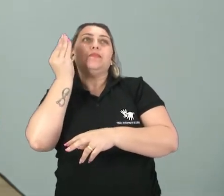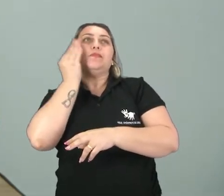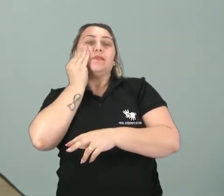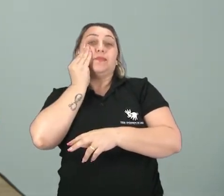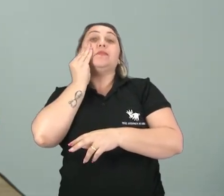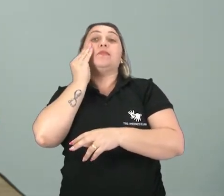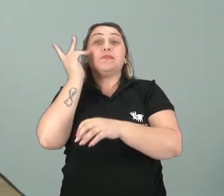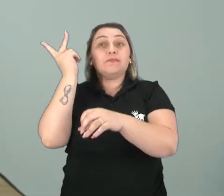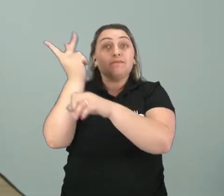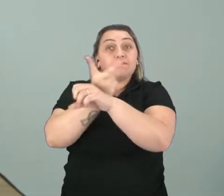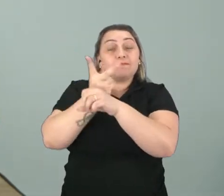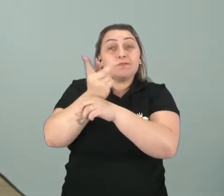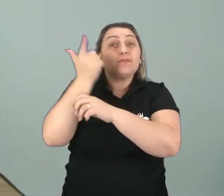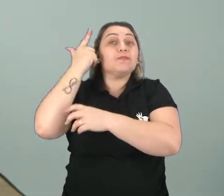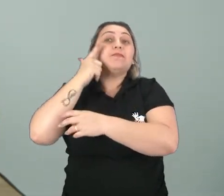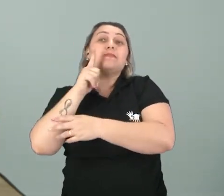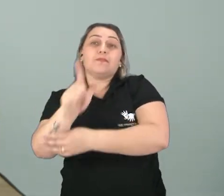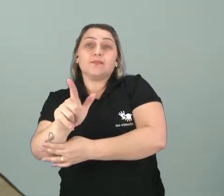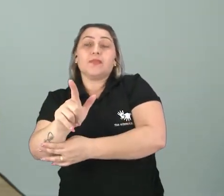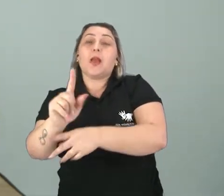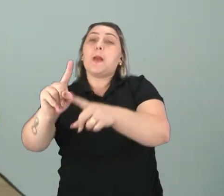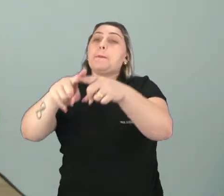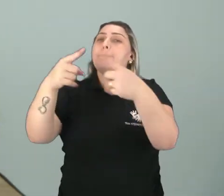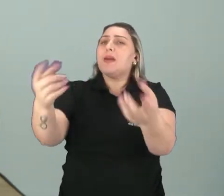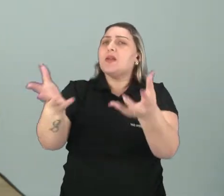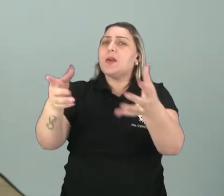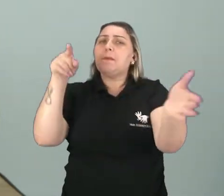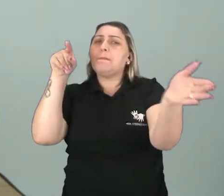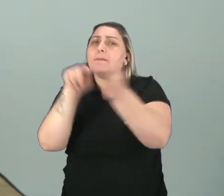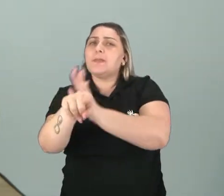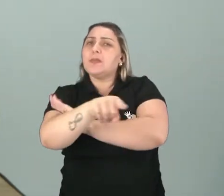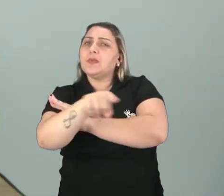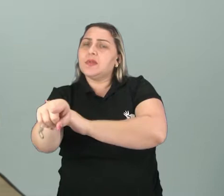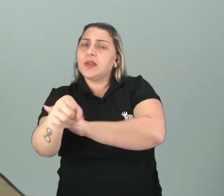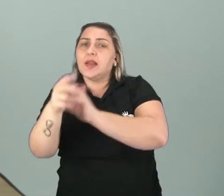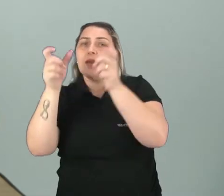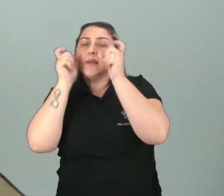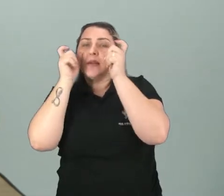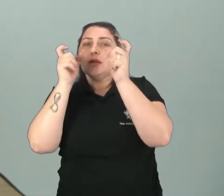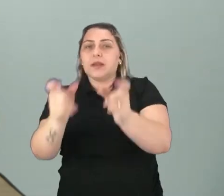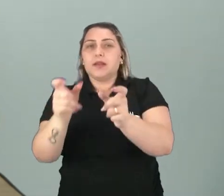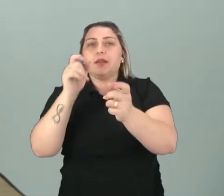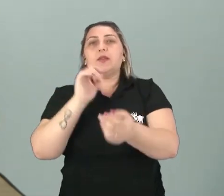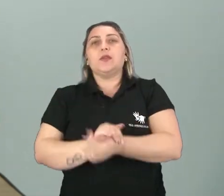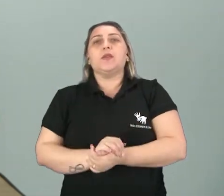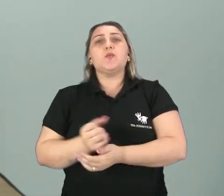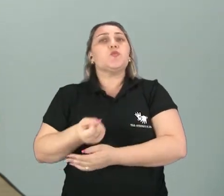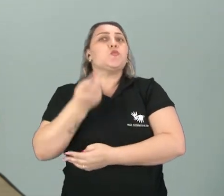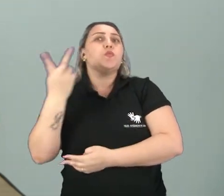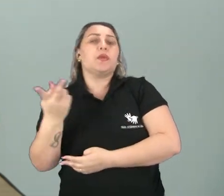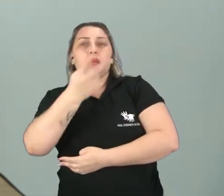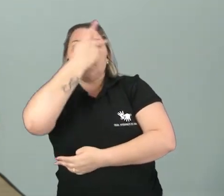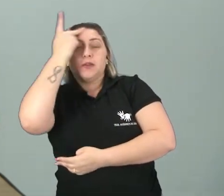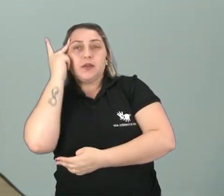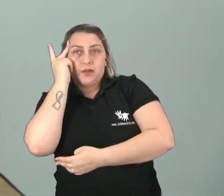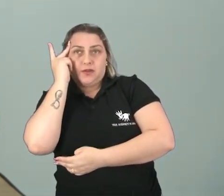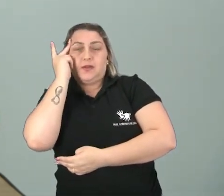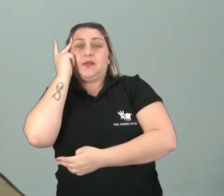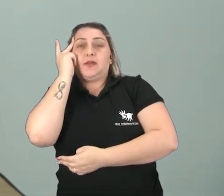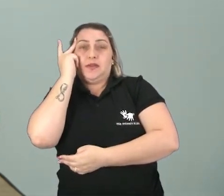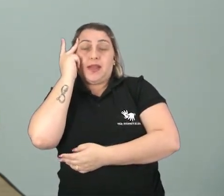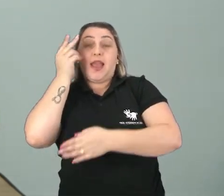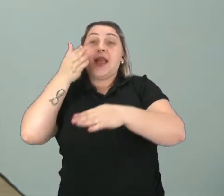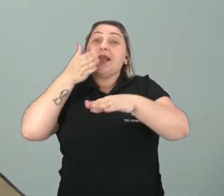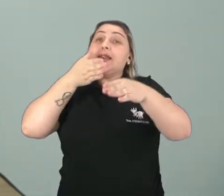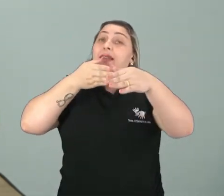dia capturá-lo e ele conseguiu. Mas eu quero perguntar para vocês que prestaram atenção. Quantas pessoas